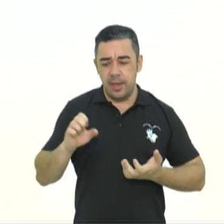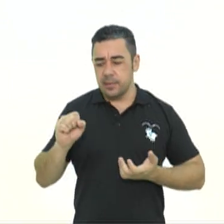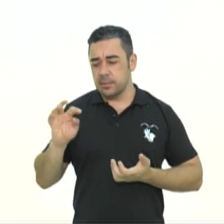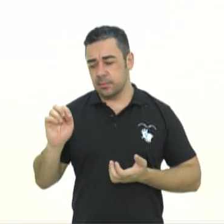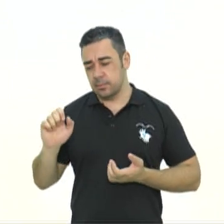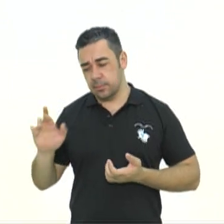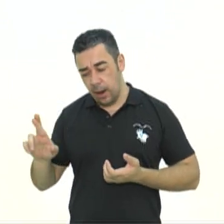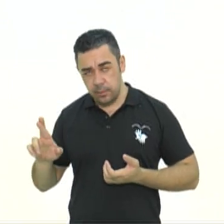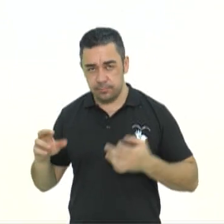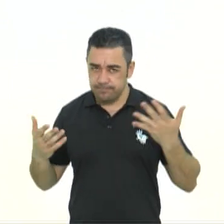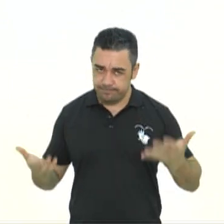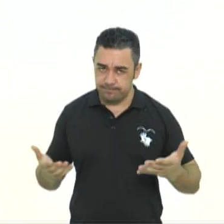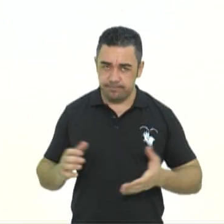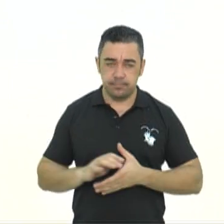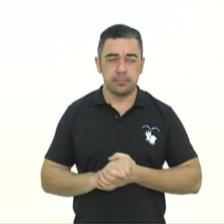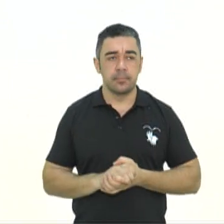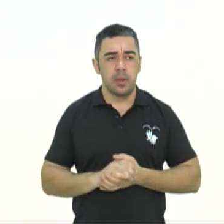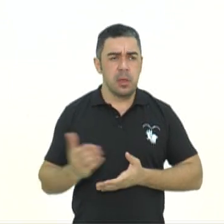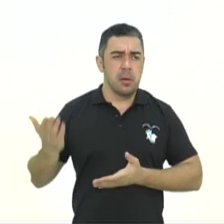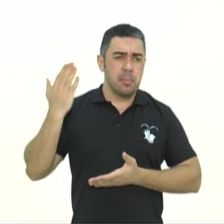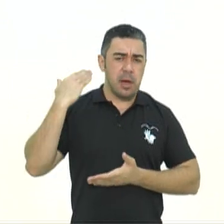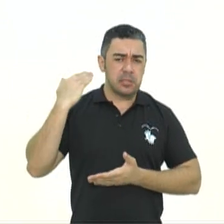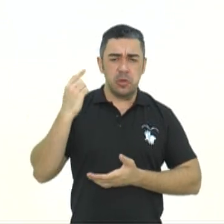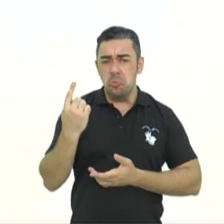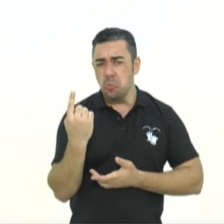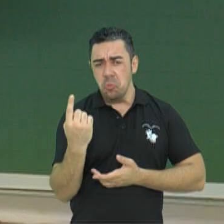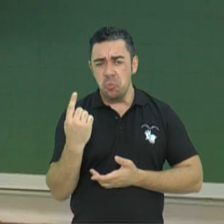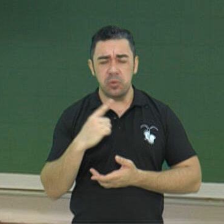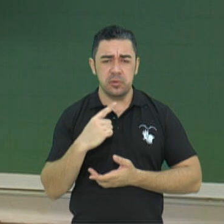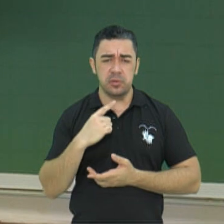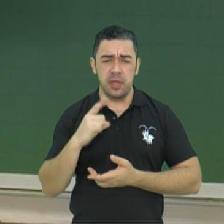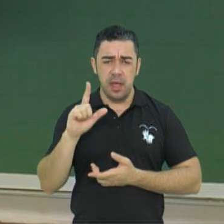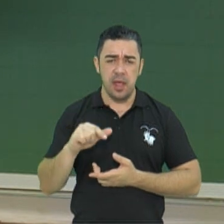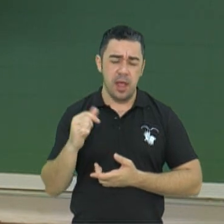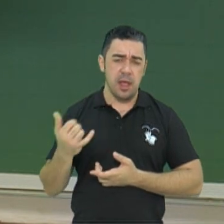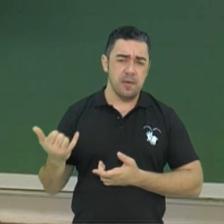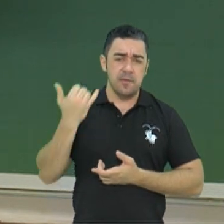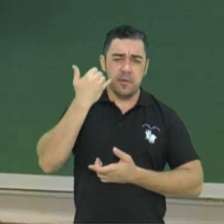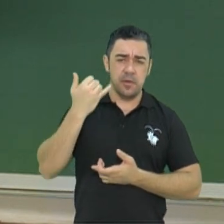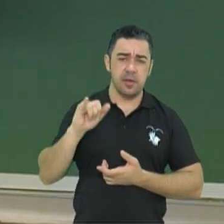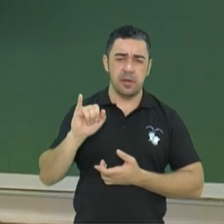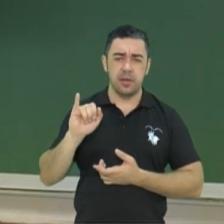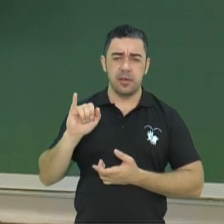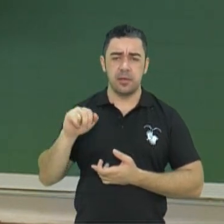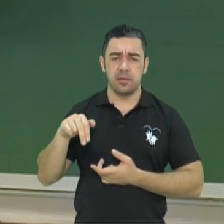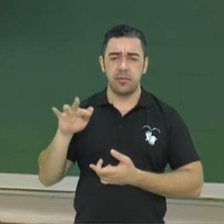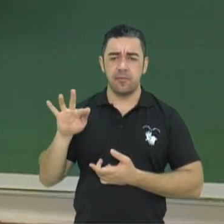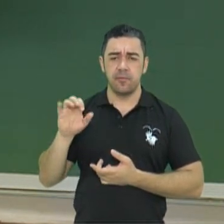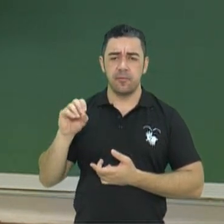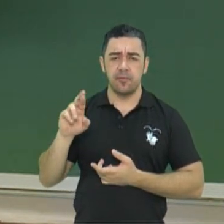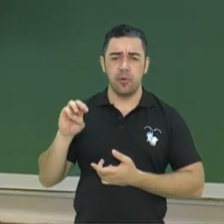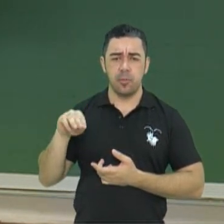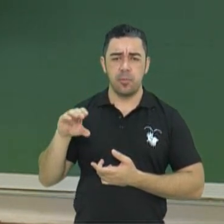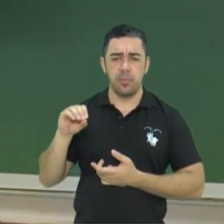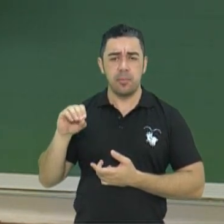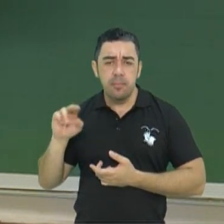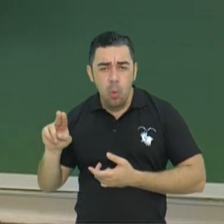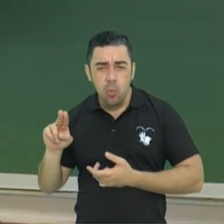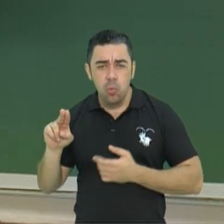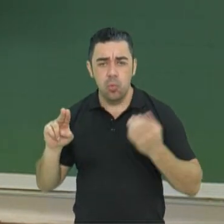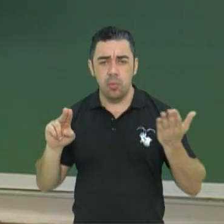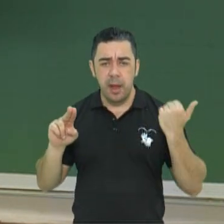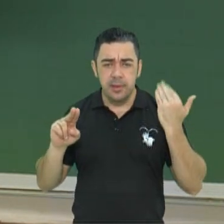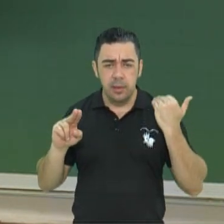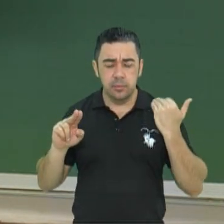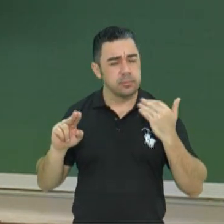no presente. Tranquilo? E no passado, o único verbo que apareceu ali naquele trecho era o verbo informar. Então,